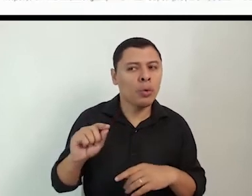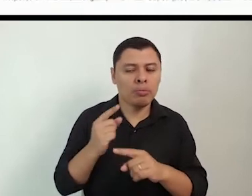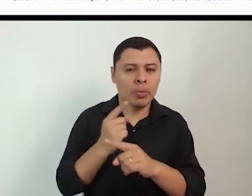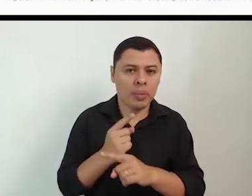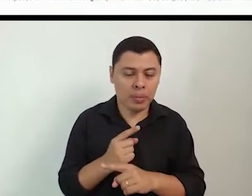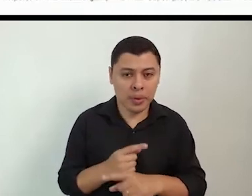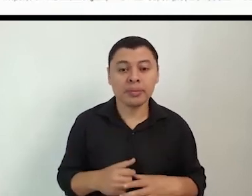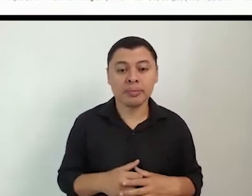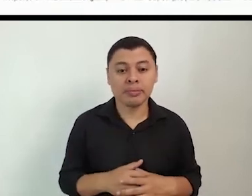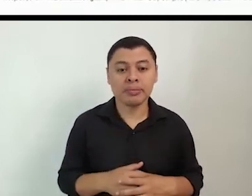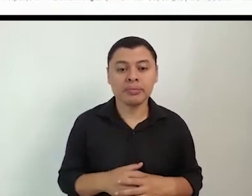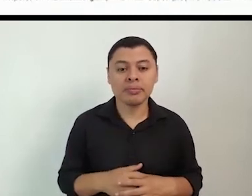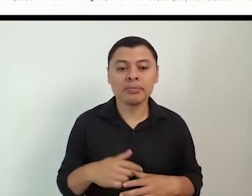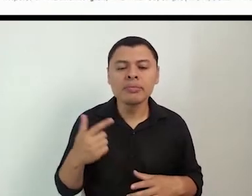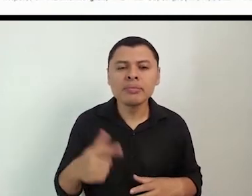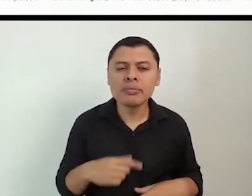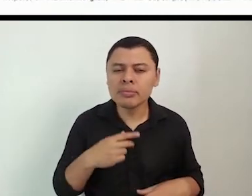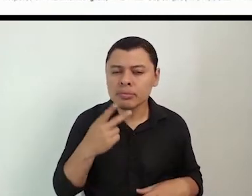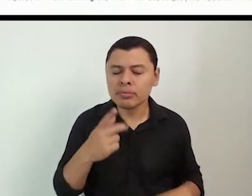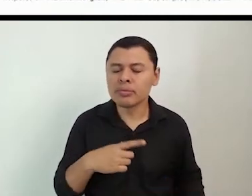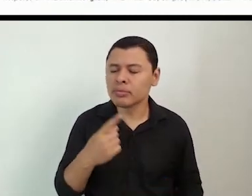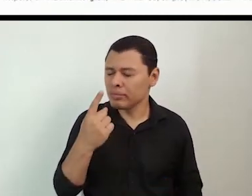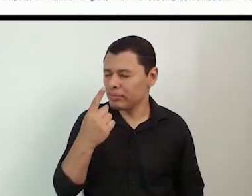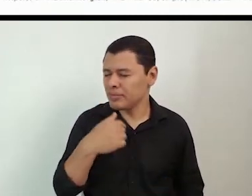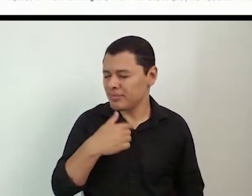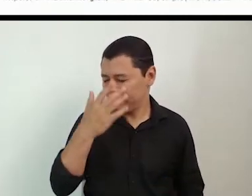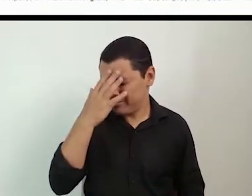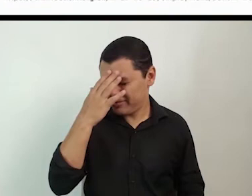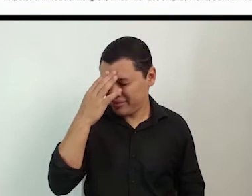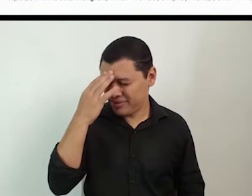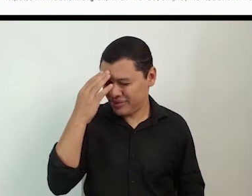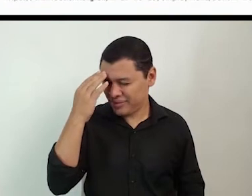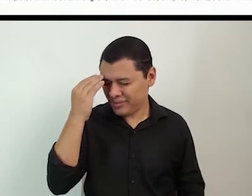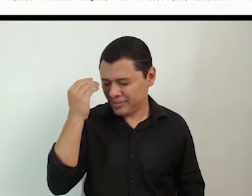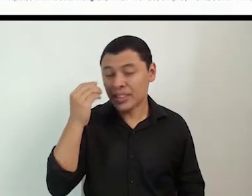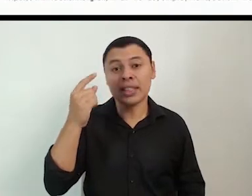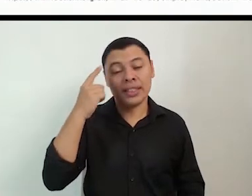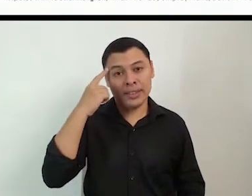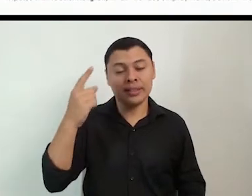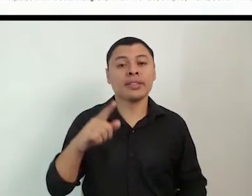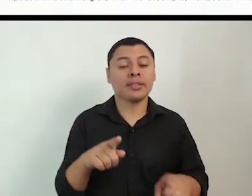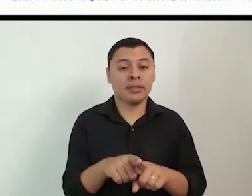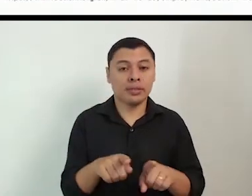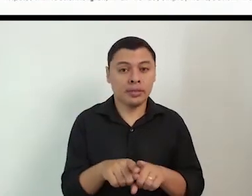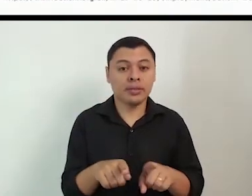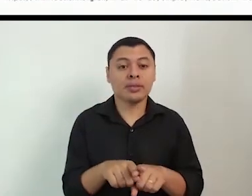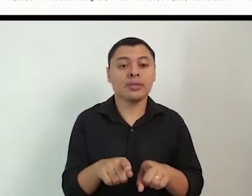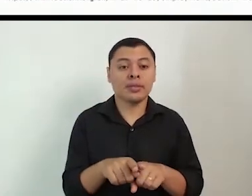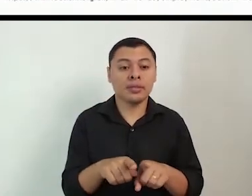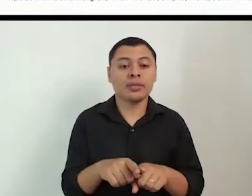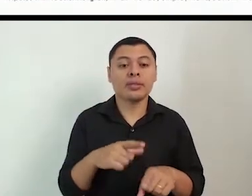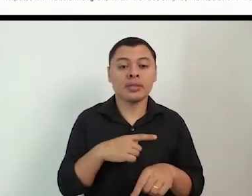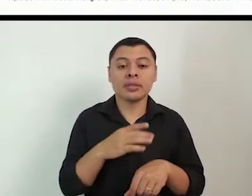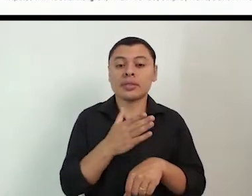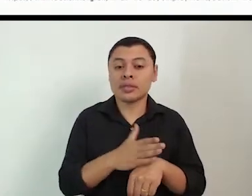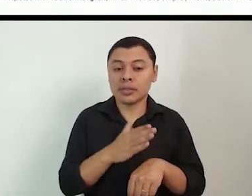E que mais que eu ia falar? Tinha mais uma coisa que eu esqueci. E também eles fazem treinamentos